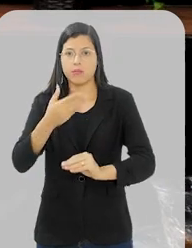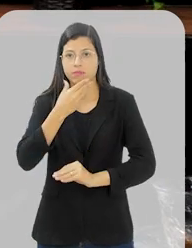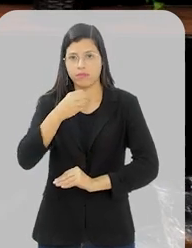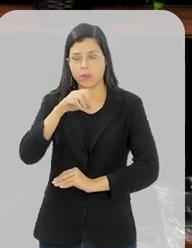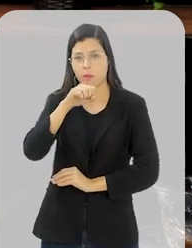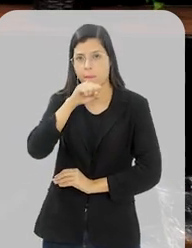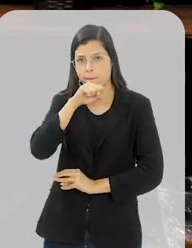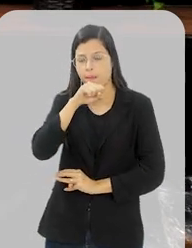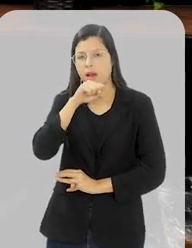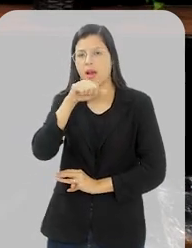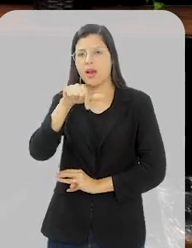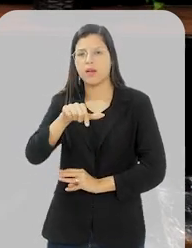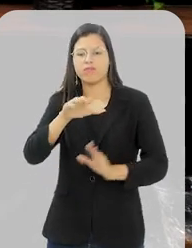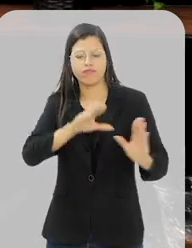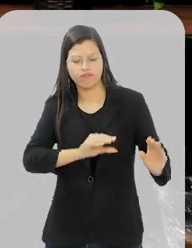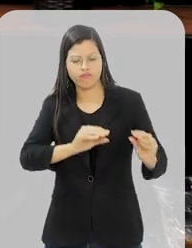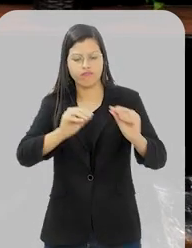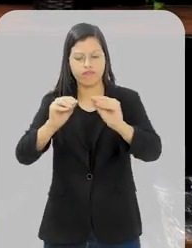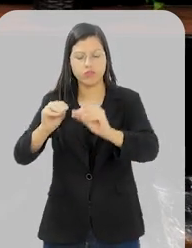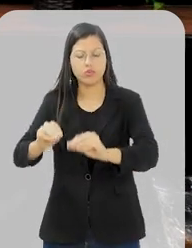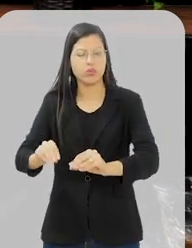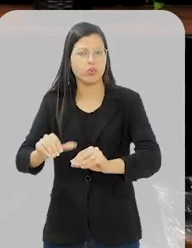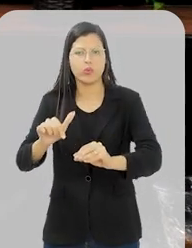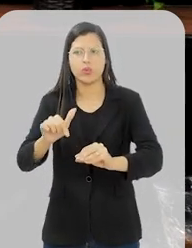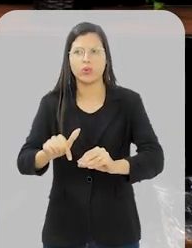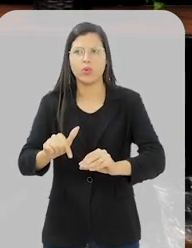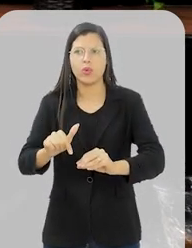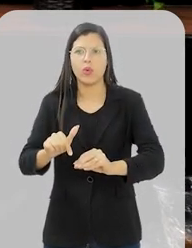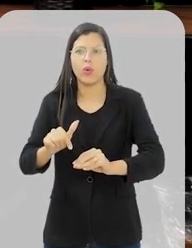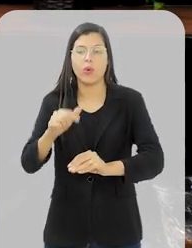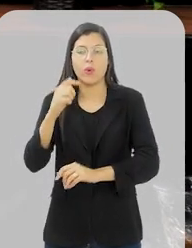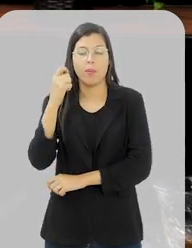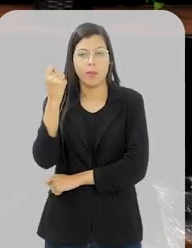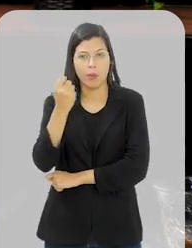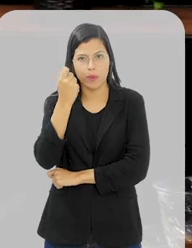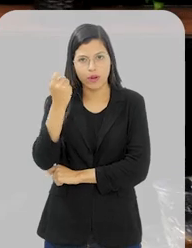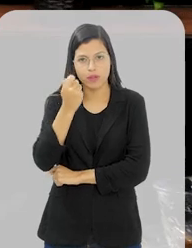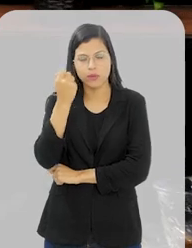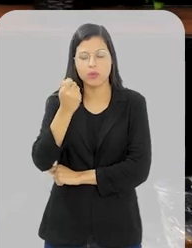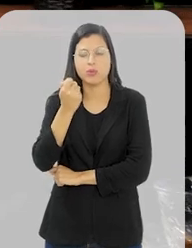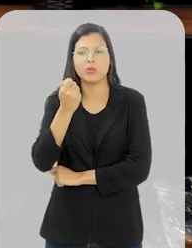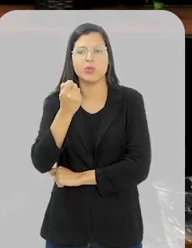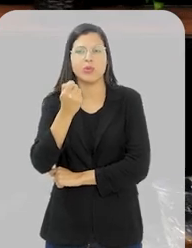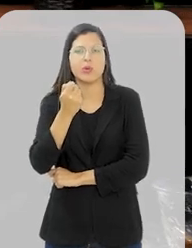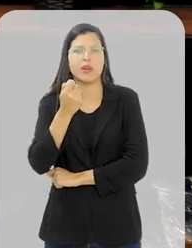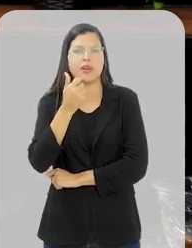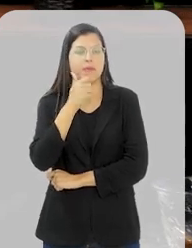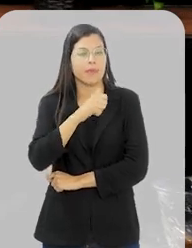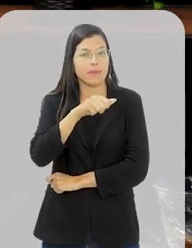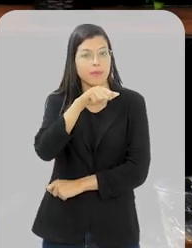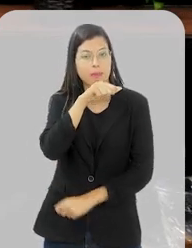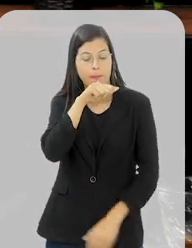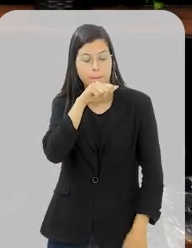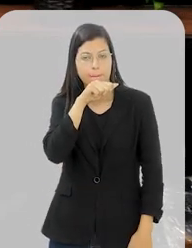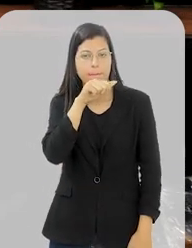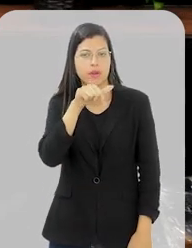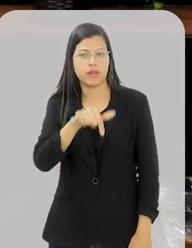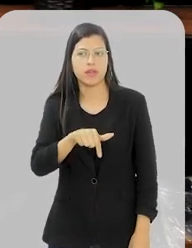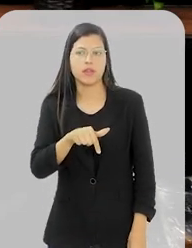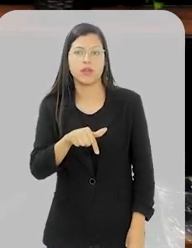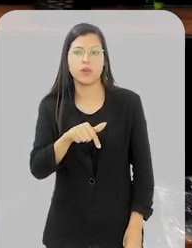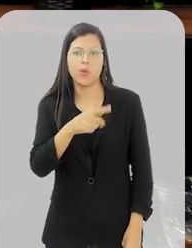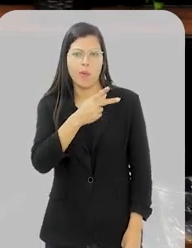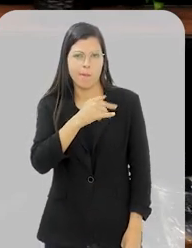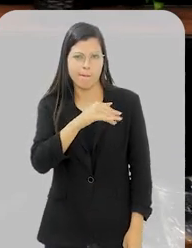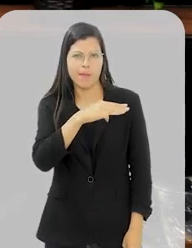com seus pais meus avós para o para o Rio Grande do Sul e minha mãe Eh